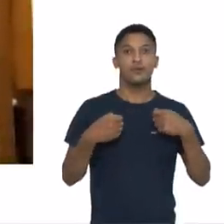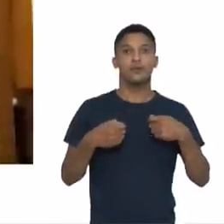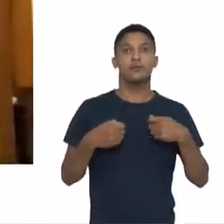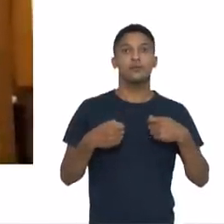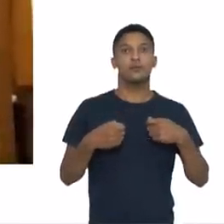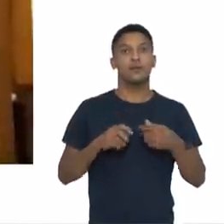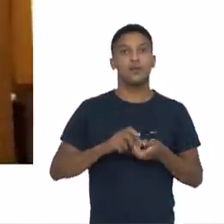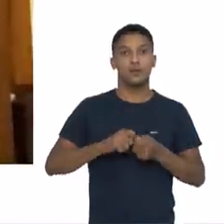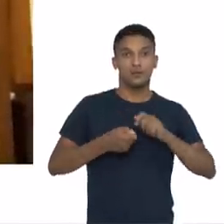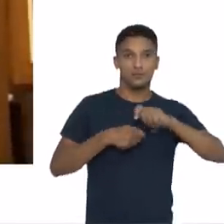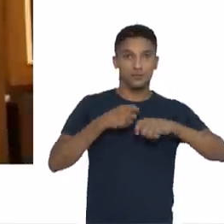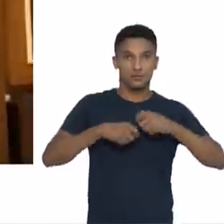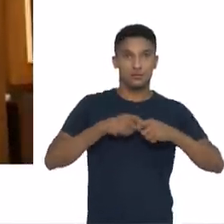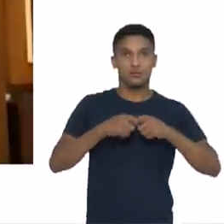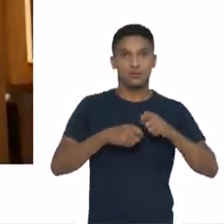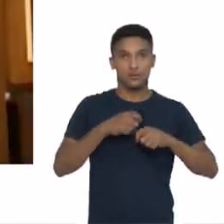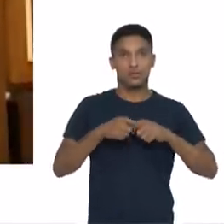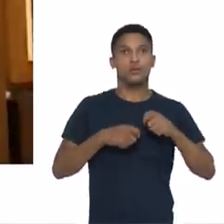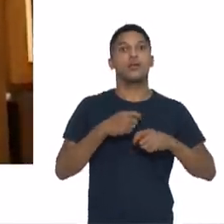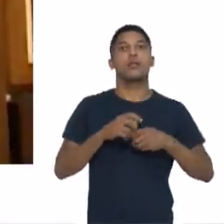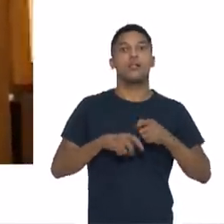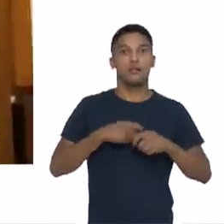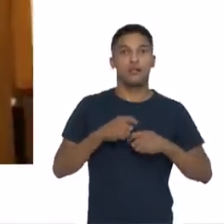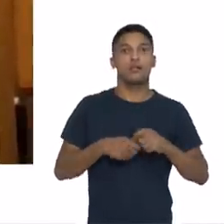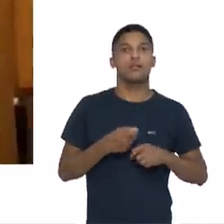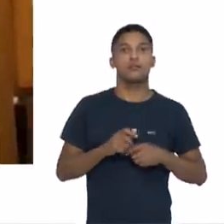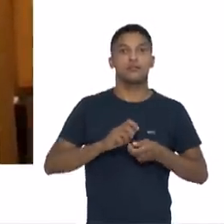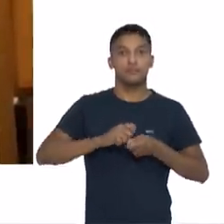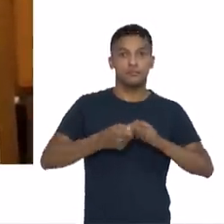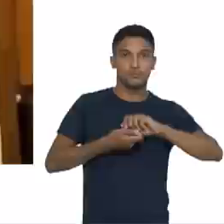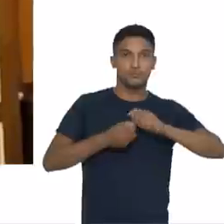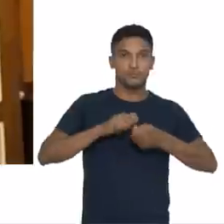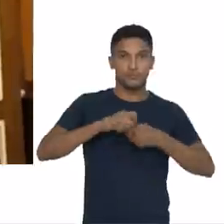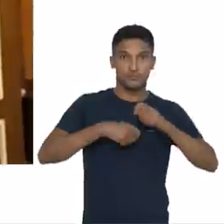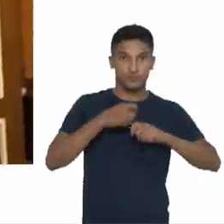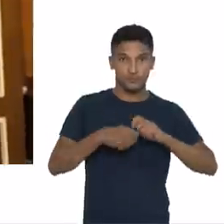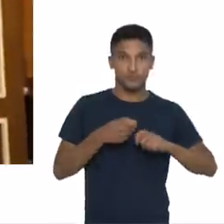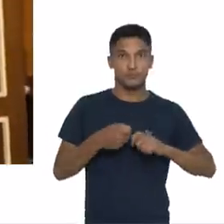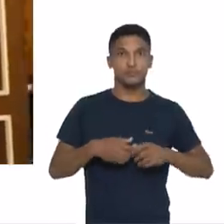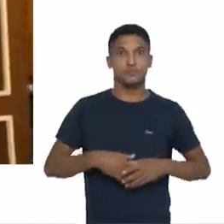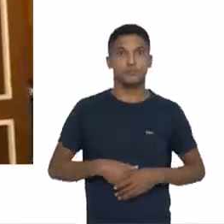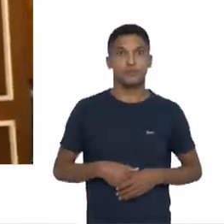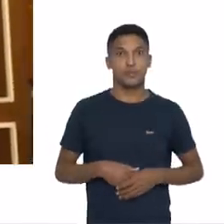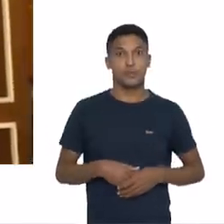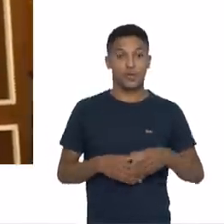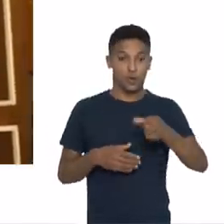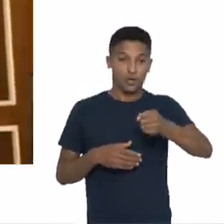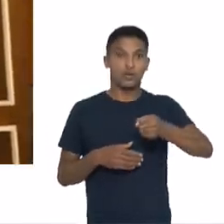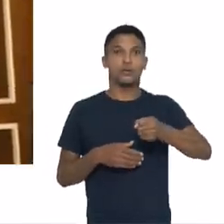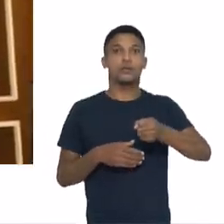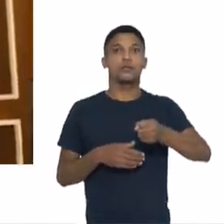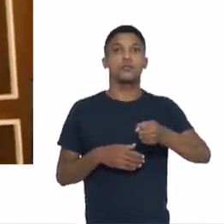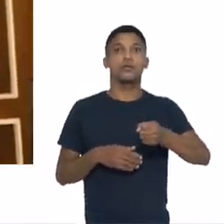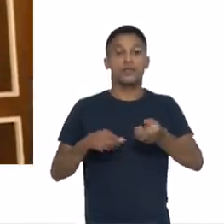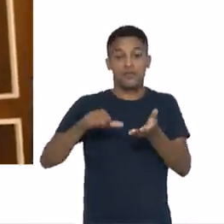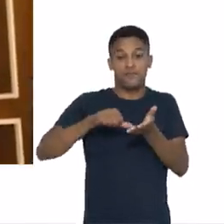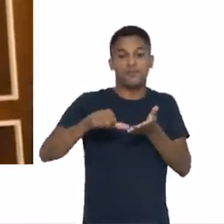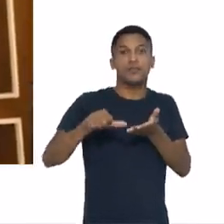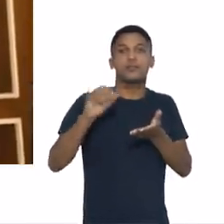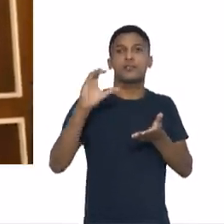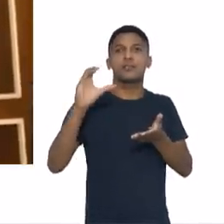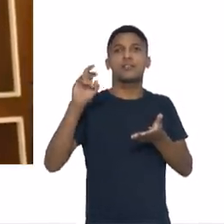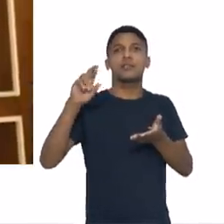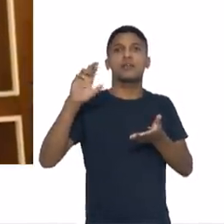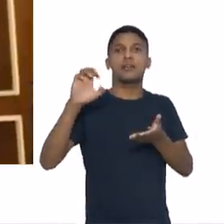E vamos prender o nosso pompom com a fita crepe.